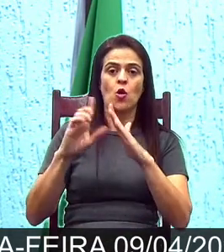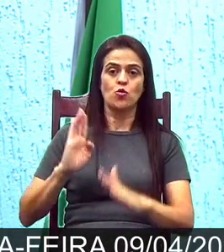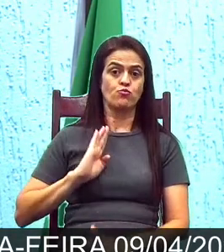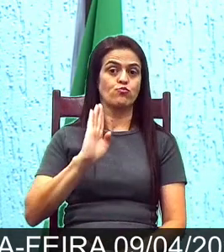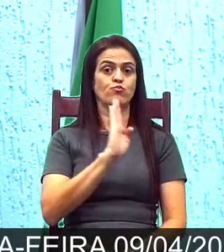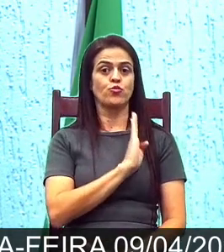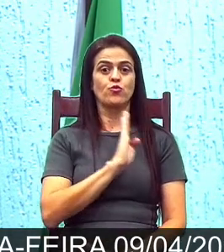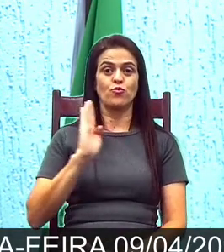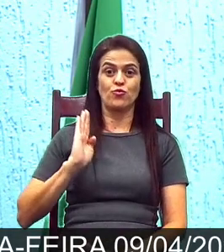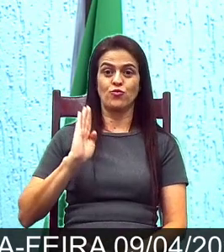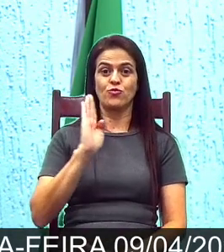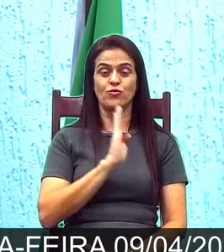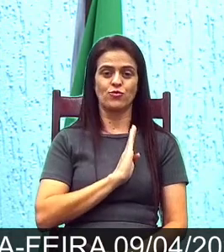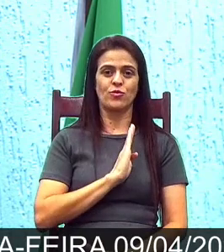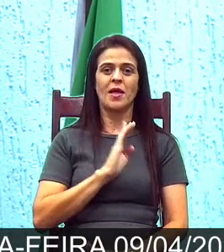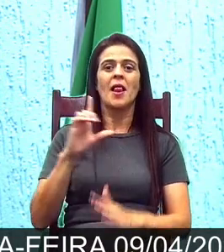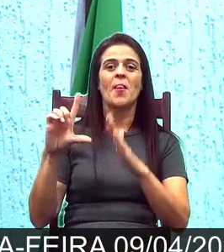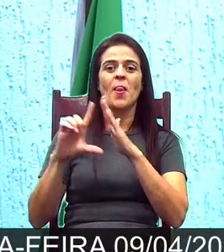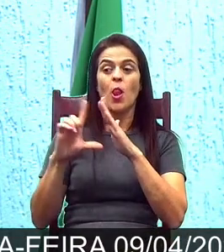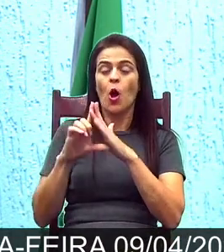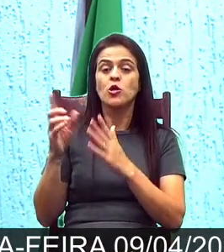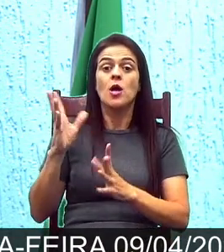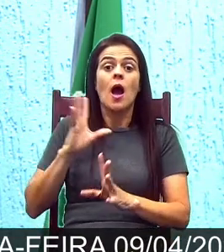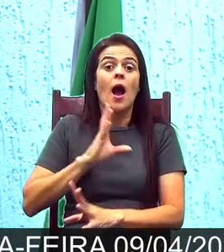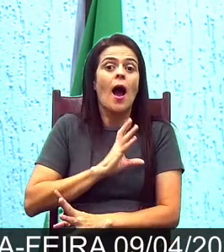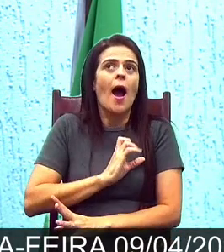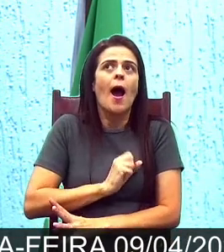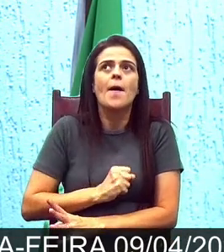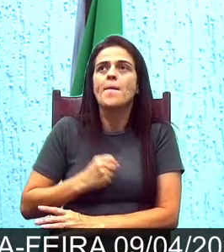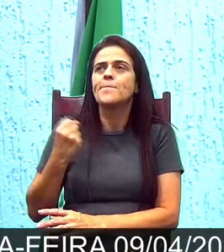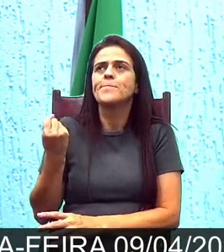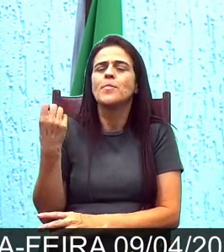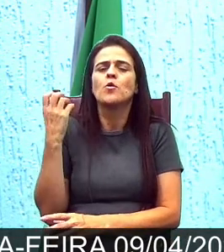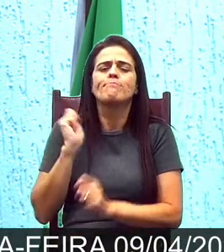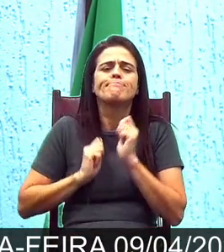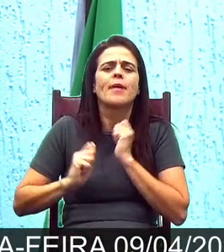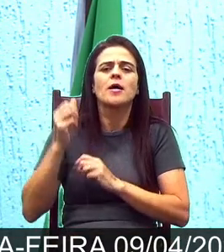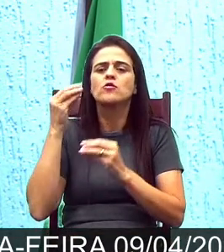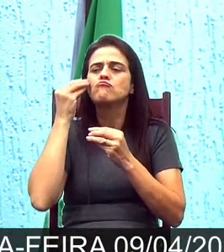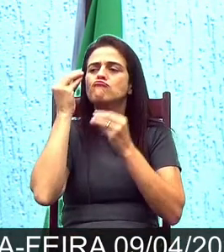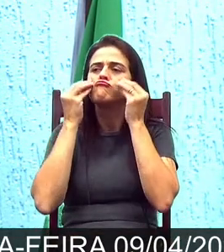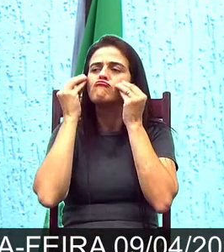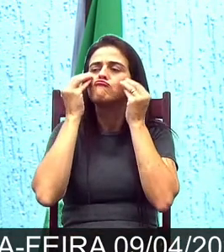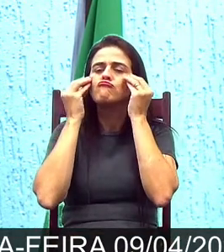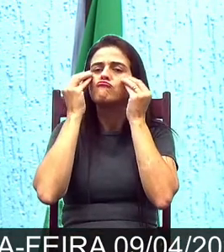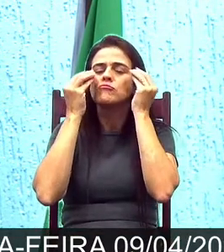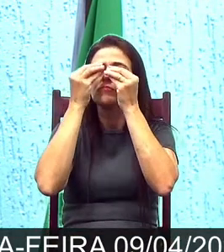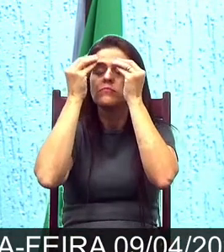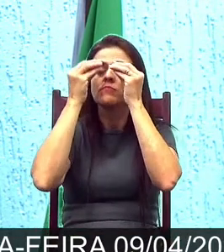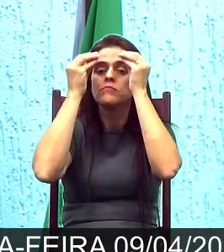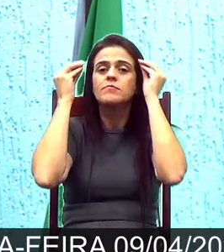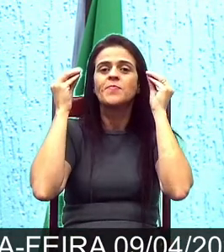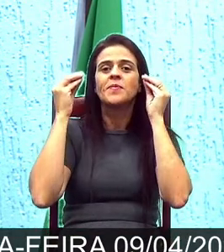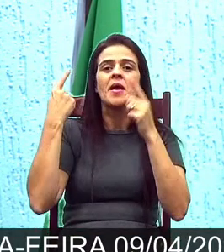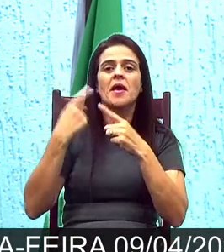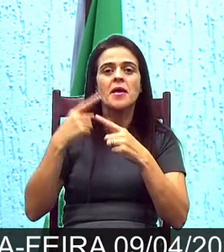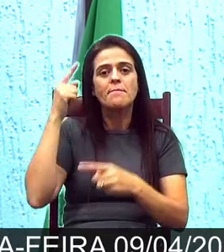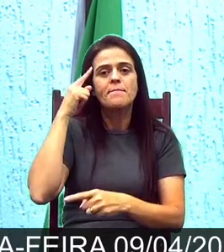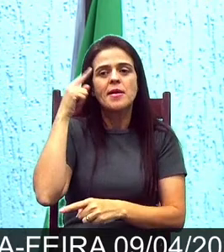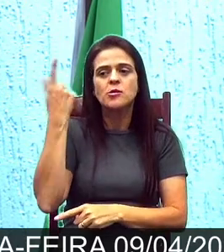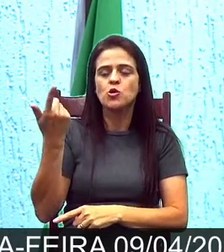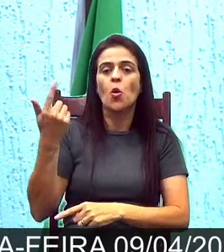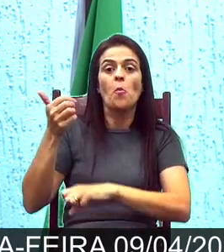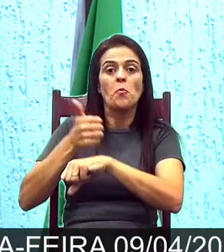especial por ela, pois revelou sua paixão, que é a maquiagem. Depois dessa descoberta, buscou se especializar na profissão